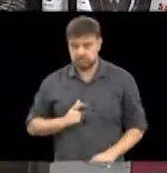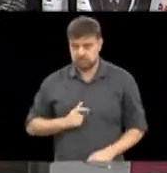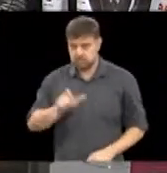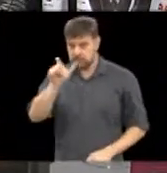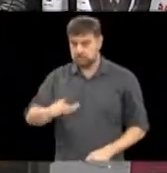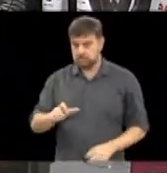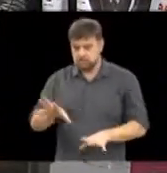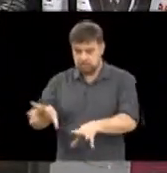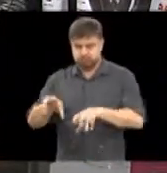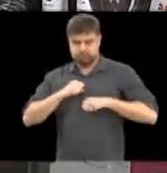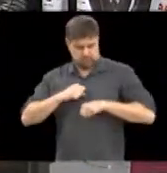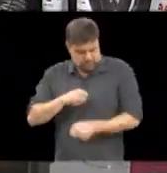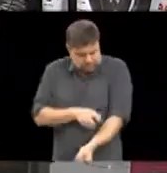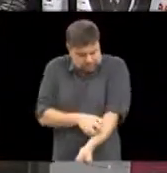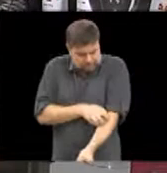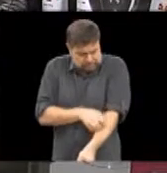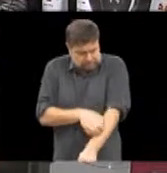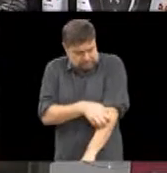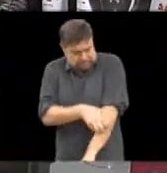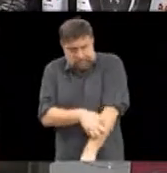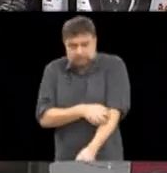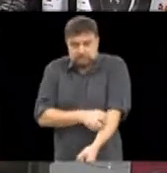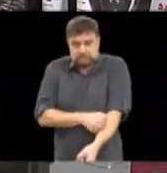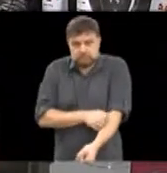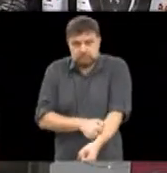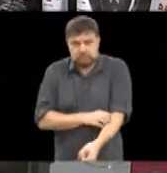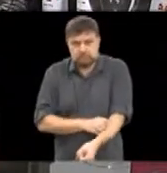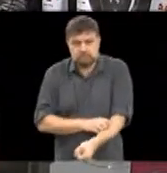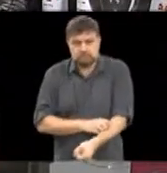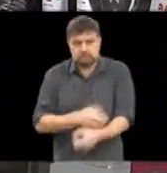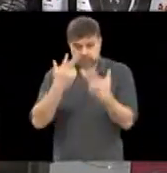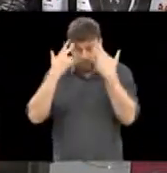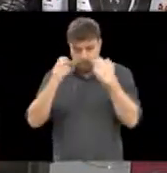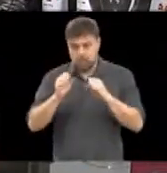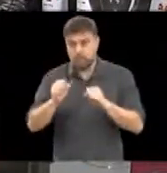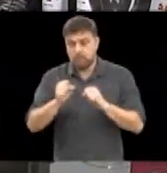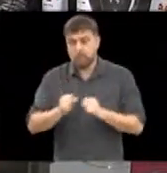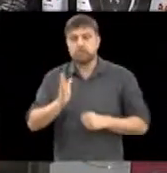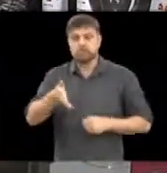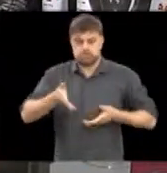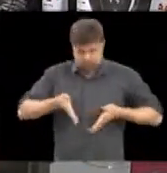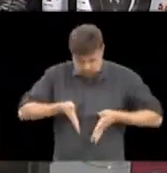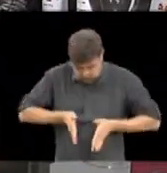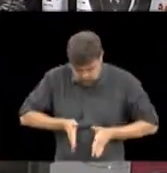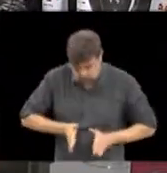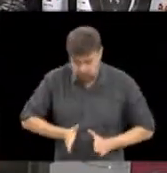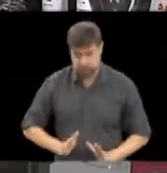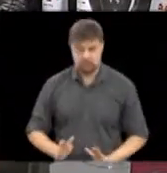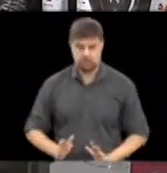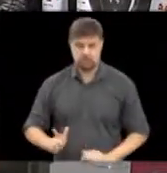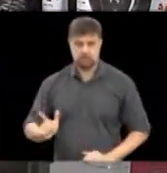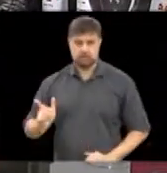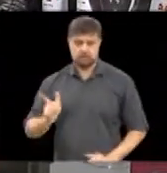se tornar um alérgico, entendeu? Isso, normalmente você pode nascer